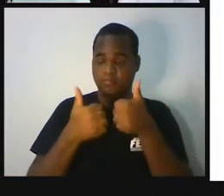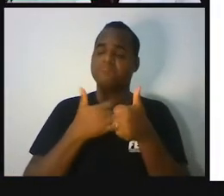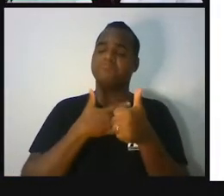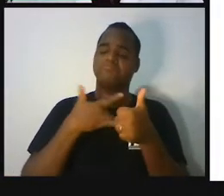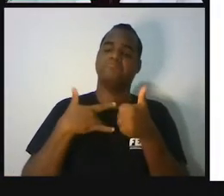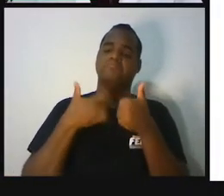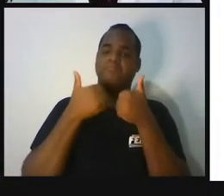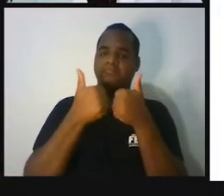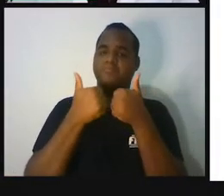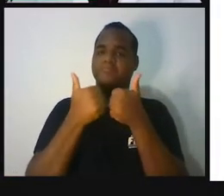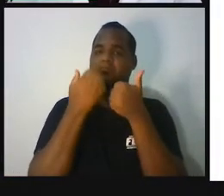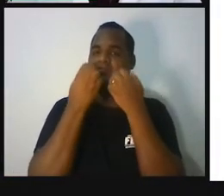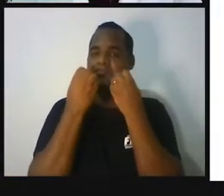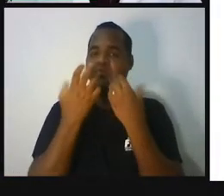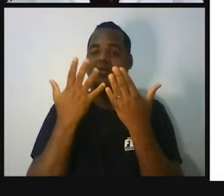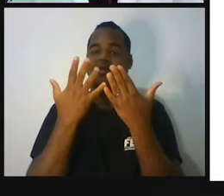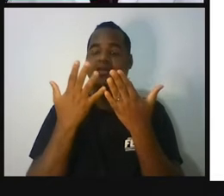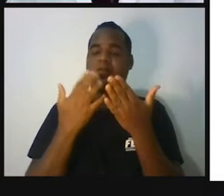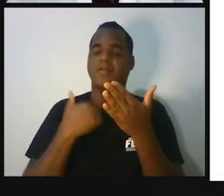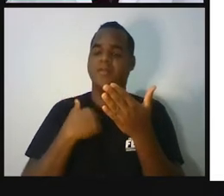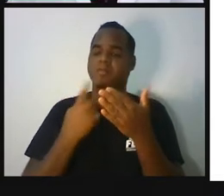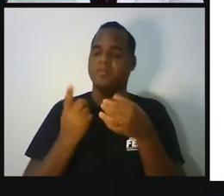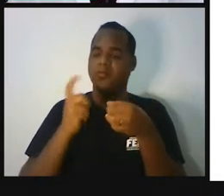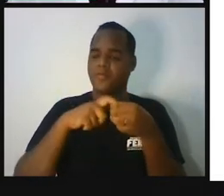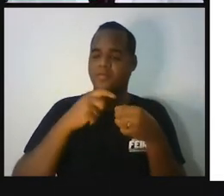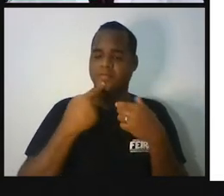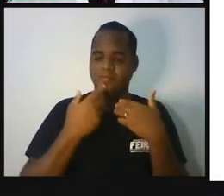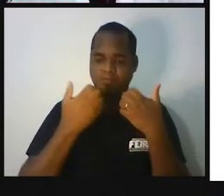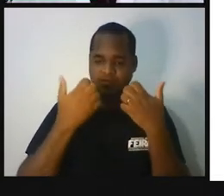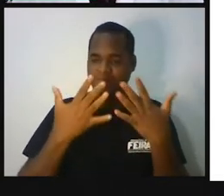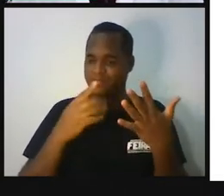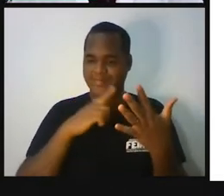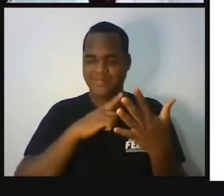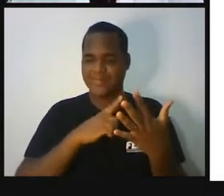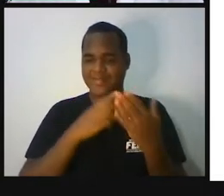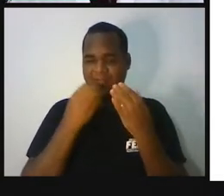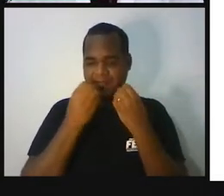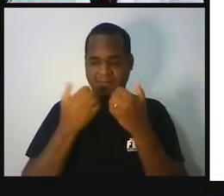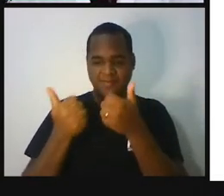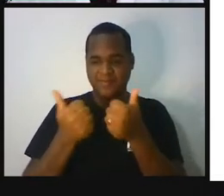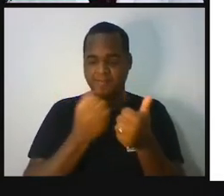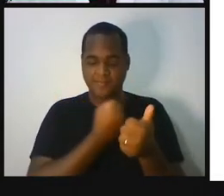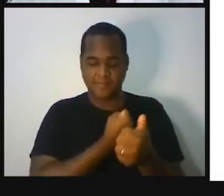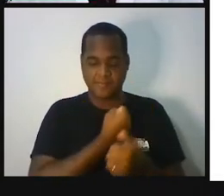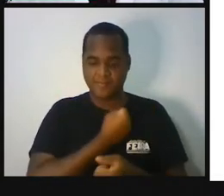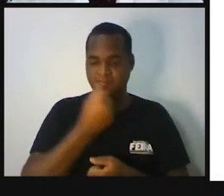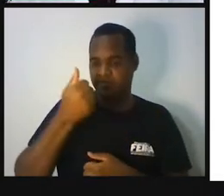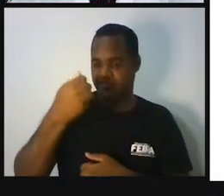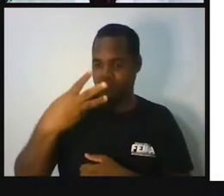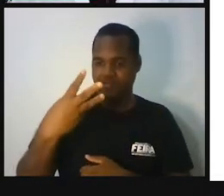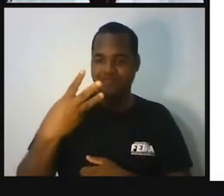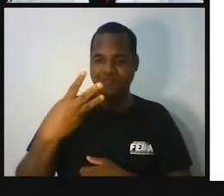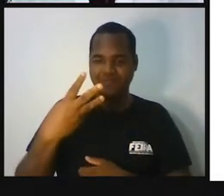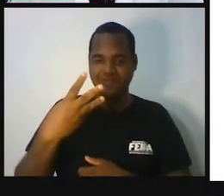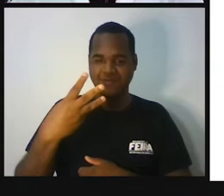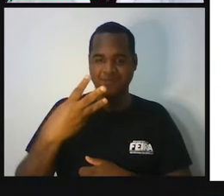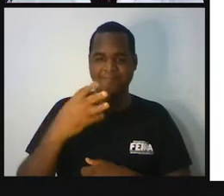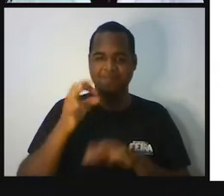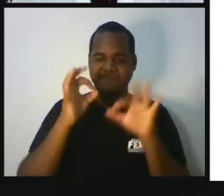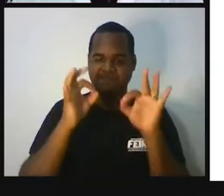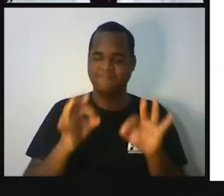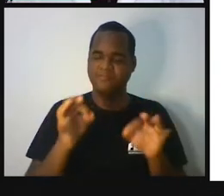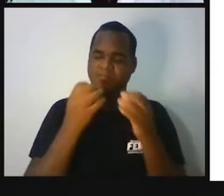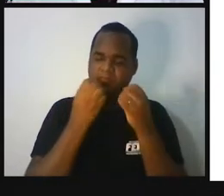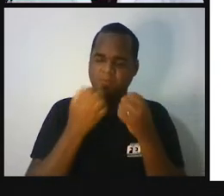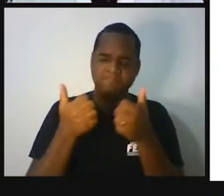graças a Deus estamos de volta é essa aula de número 13 certo e bom